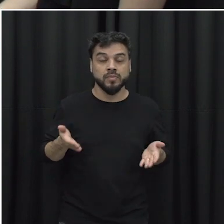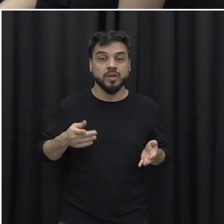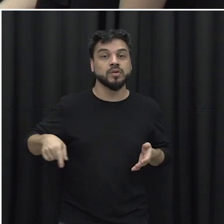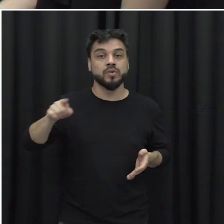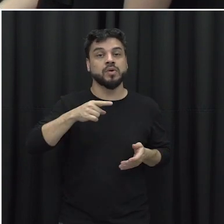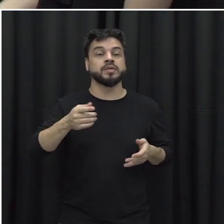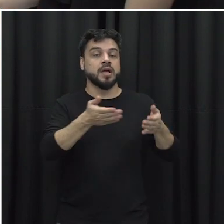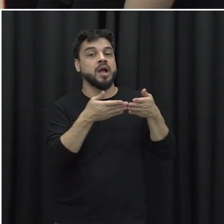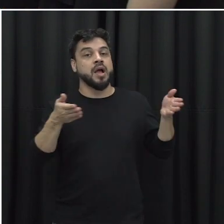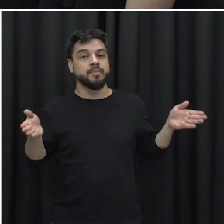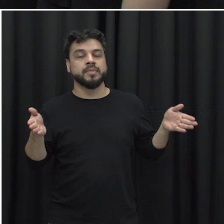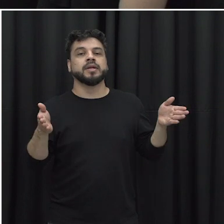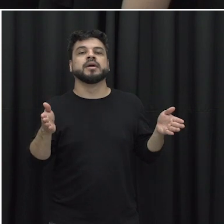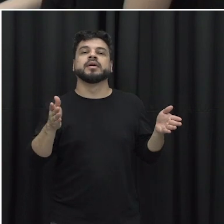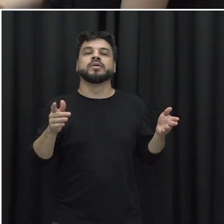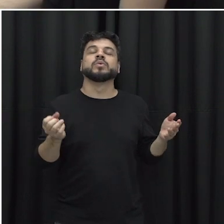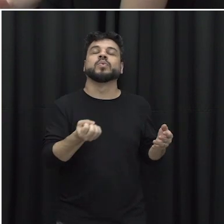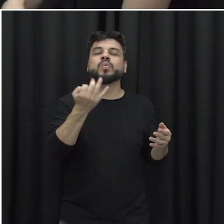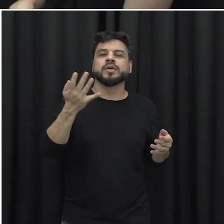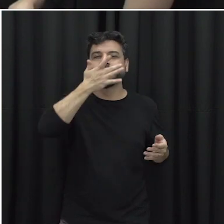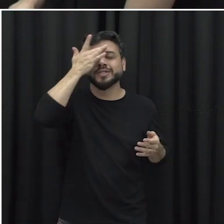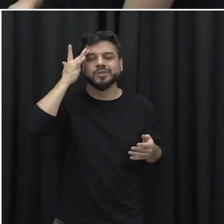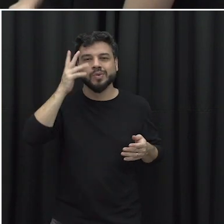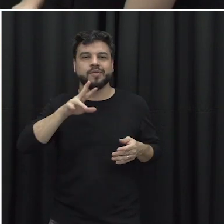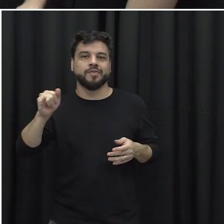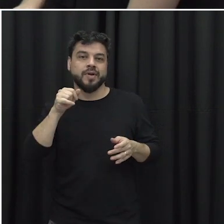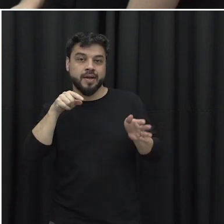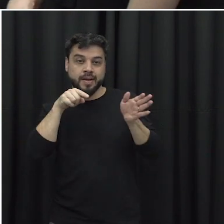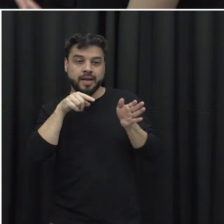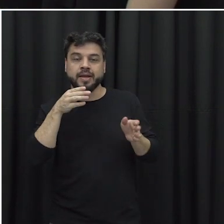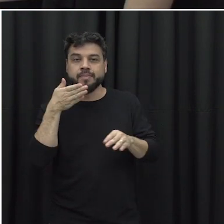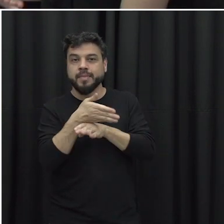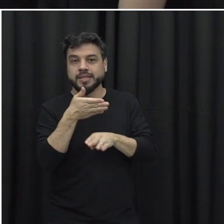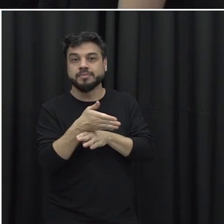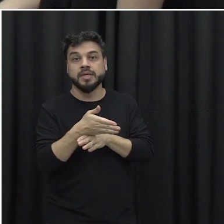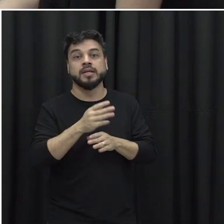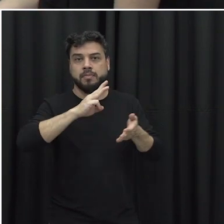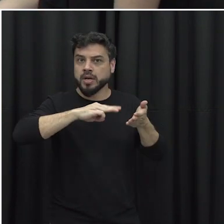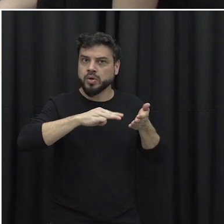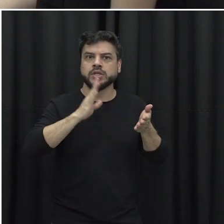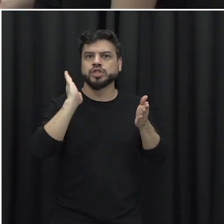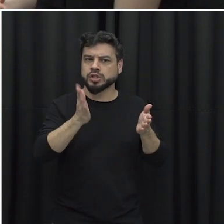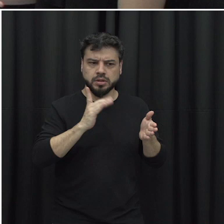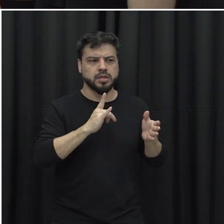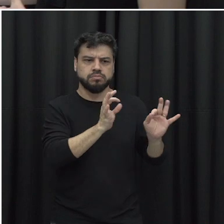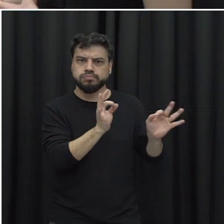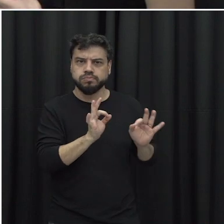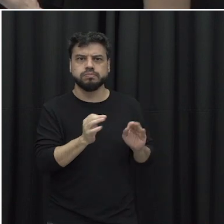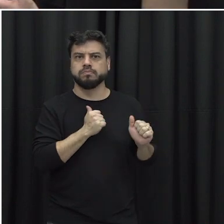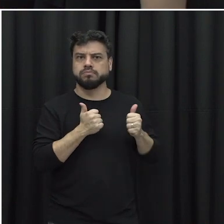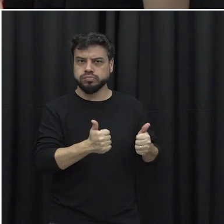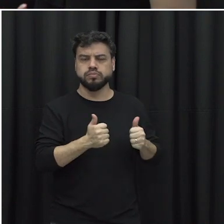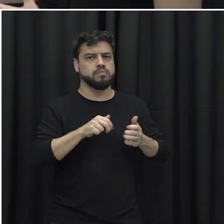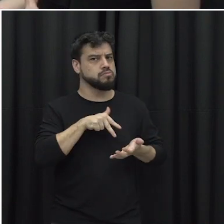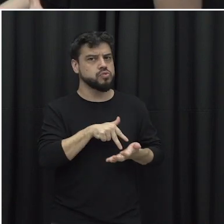ampliando, inclusive, o número de pacientes que vão participar. Então, com uma metodologia bem completa, bem robusta, para, de fato, a gente ver se